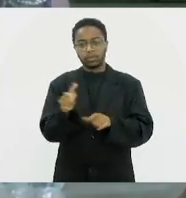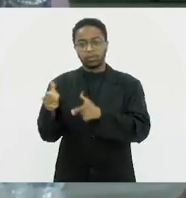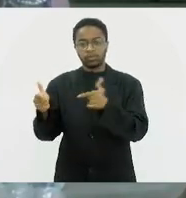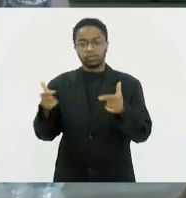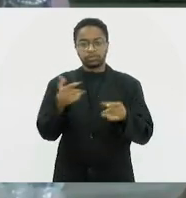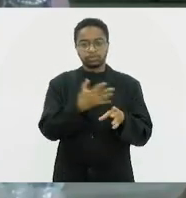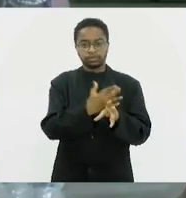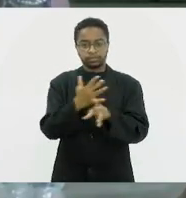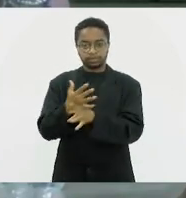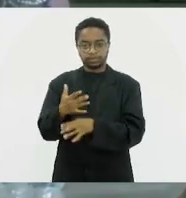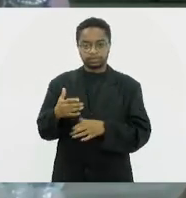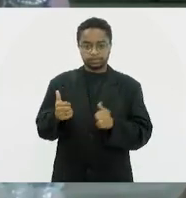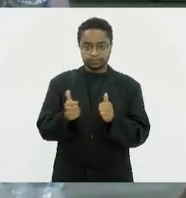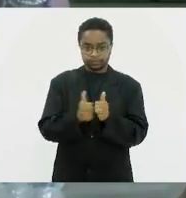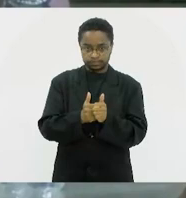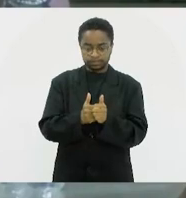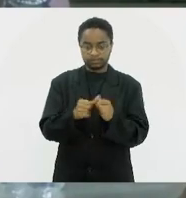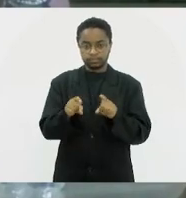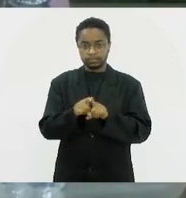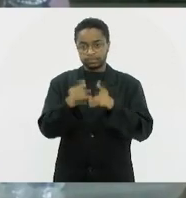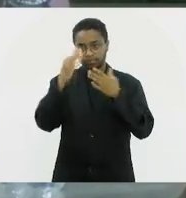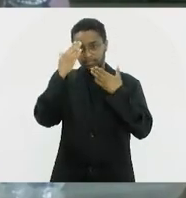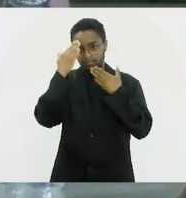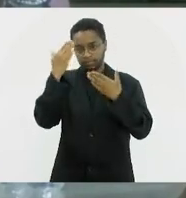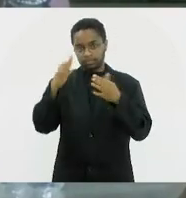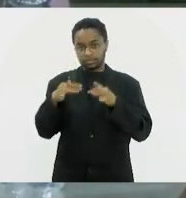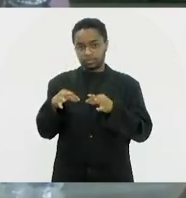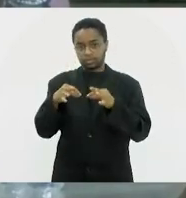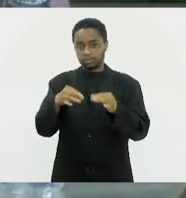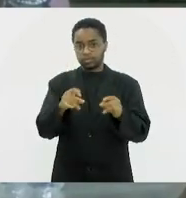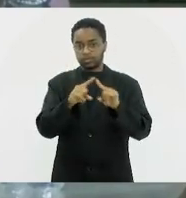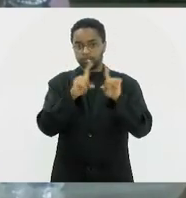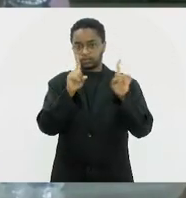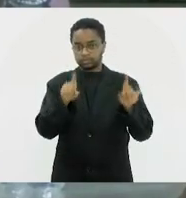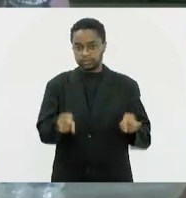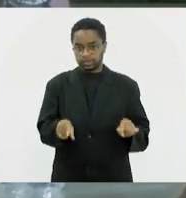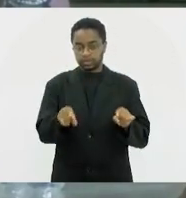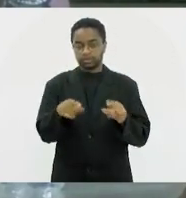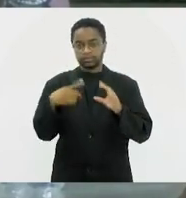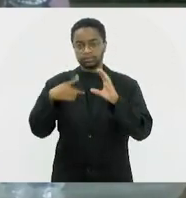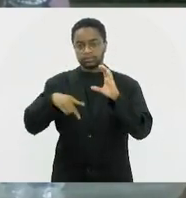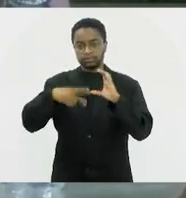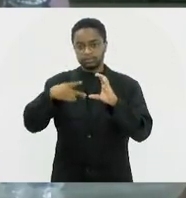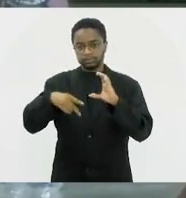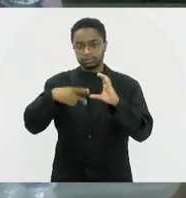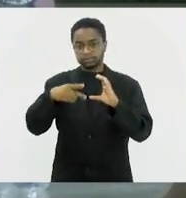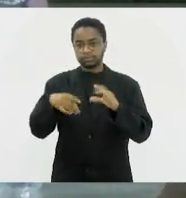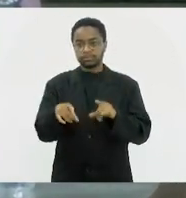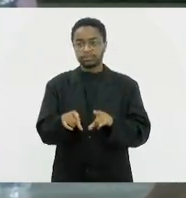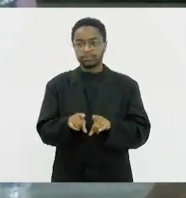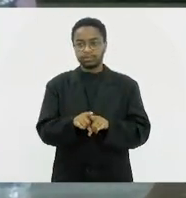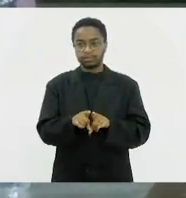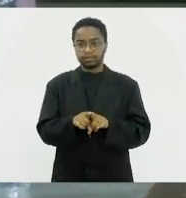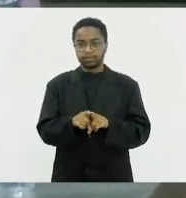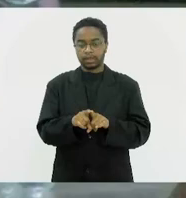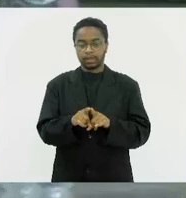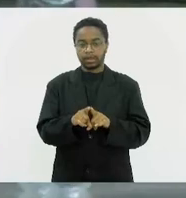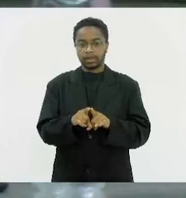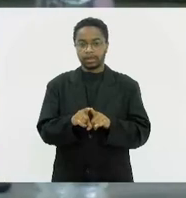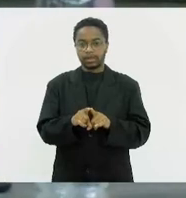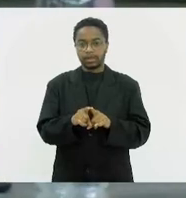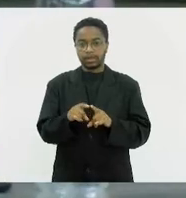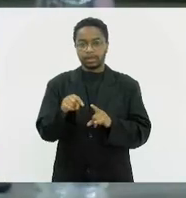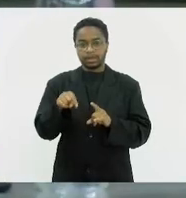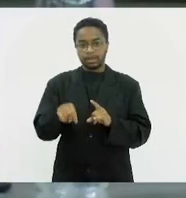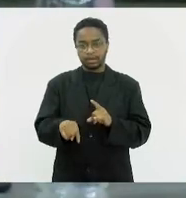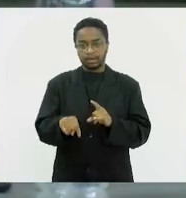vizinhas. Agradeço a todos os funcionários da Câmara Municipal, da casa que auxiliaram